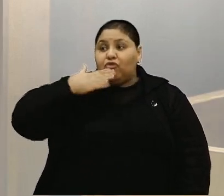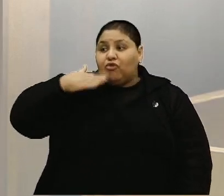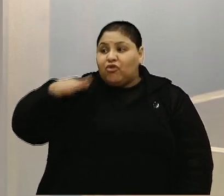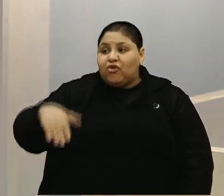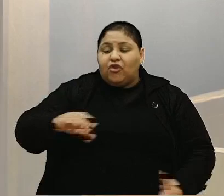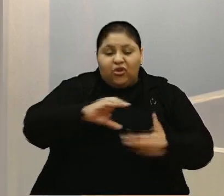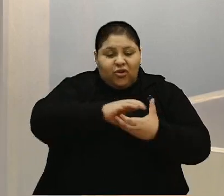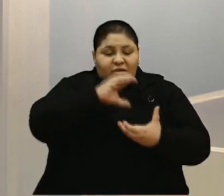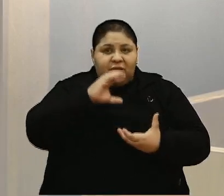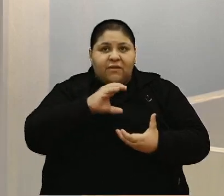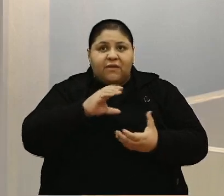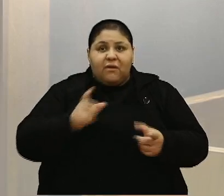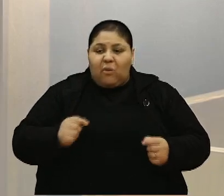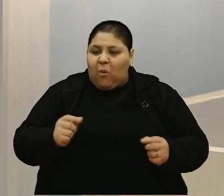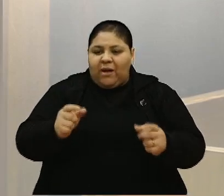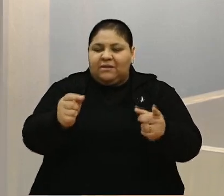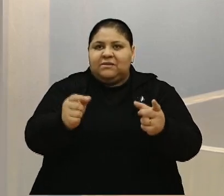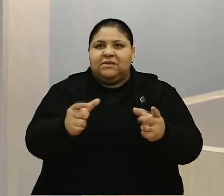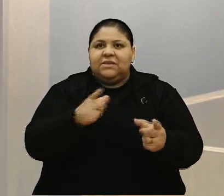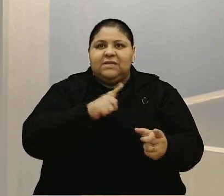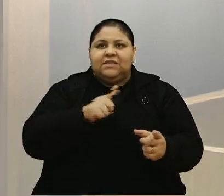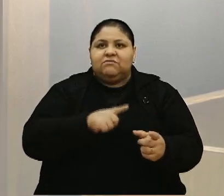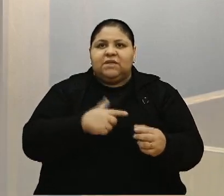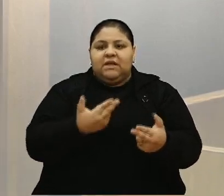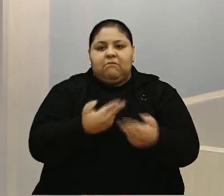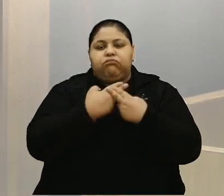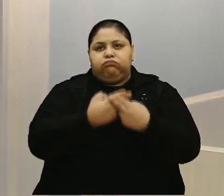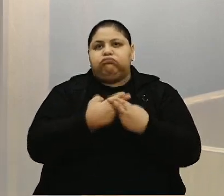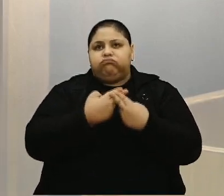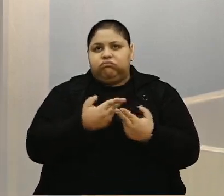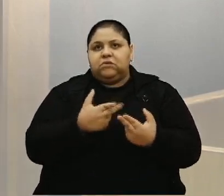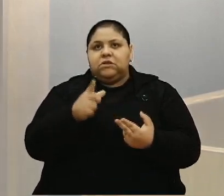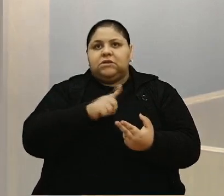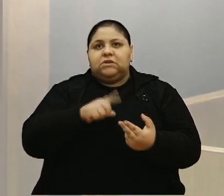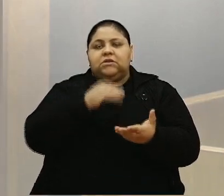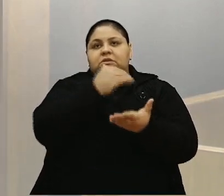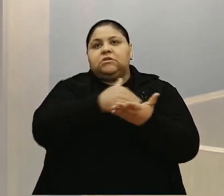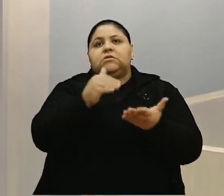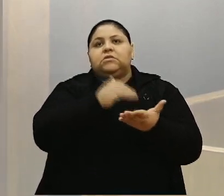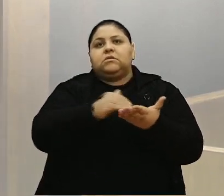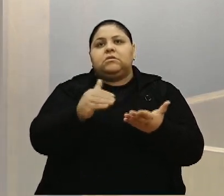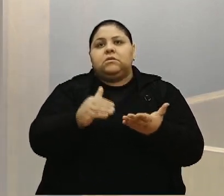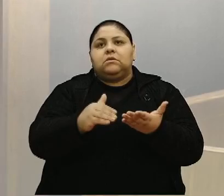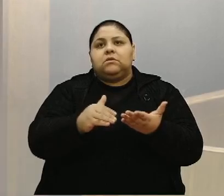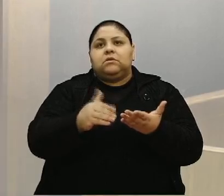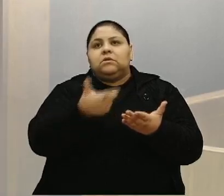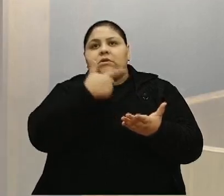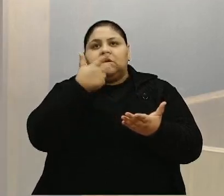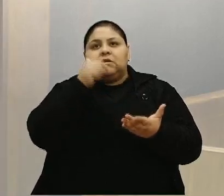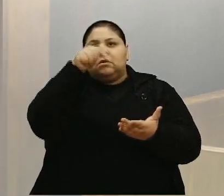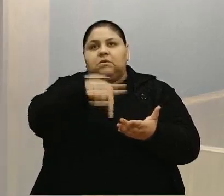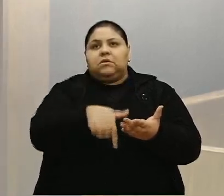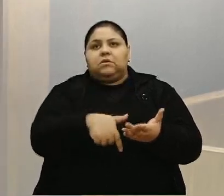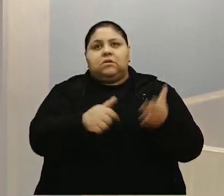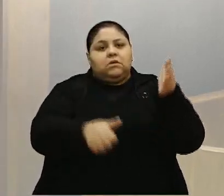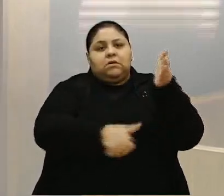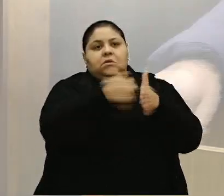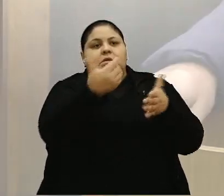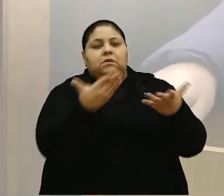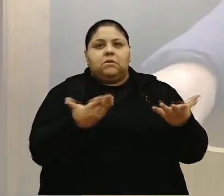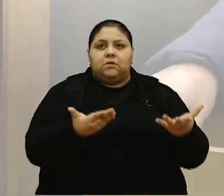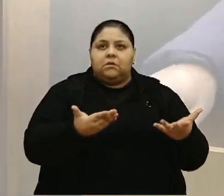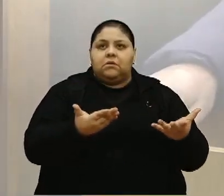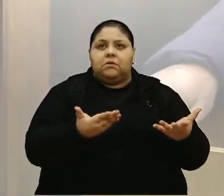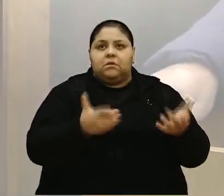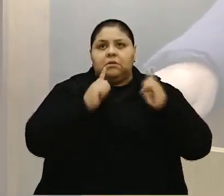idoso, de gente com câncer, não dá para ter paciência quando se tem uma secretária que se diz que é o baluarte, a paladina